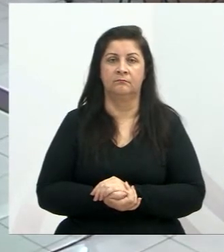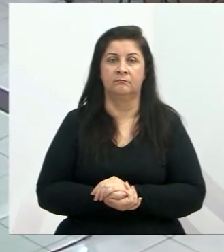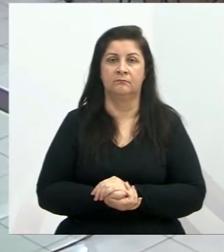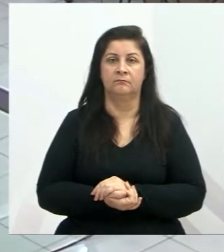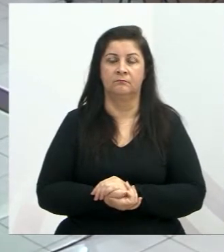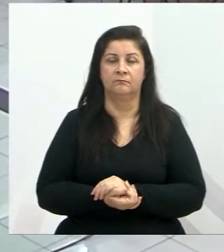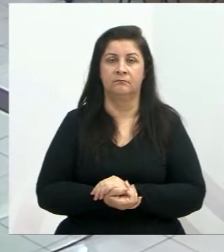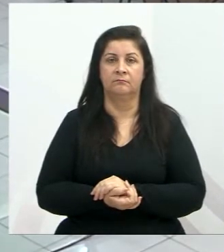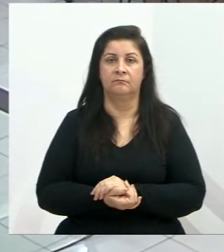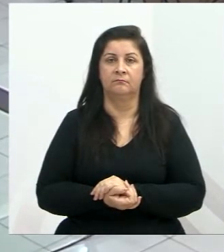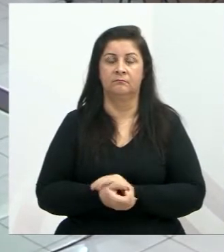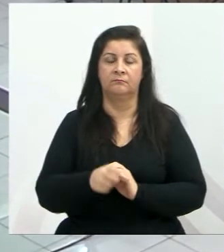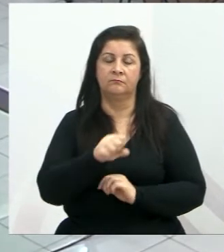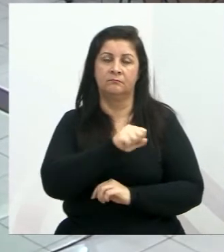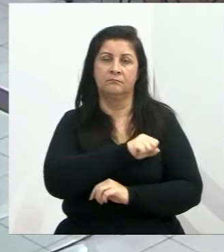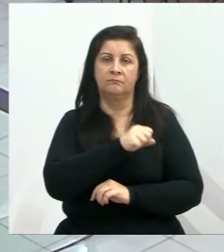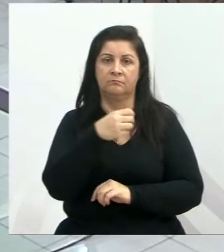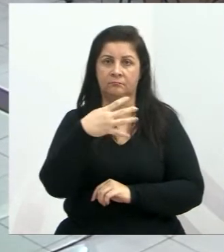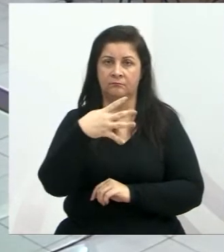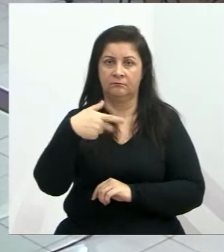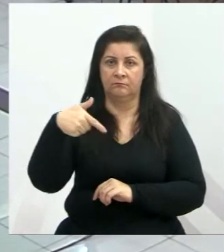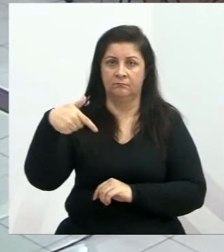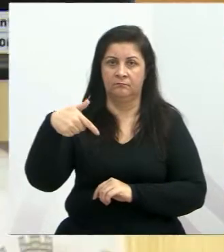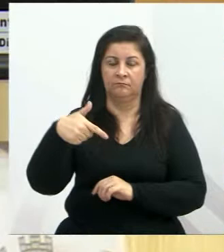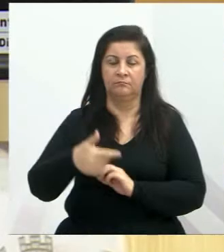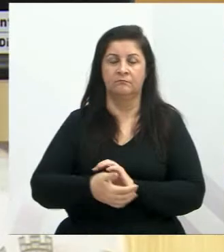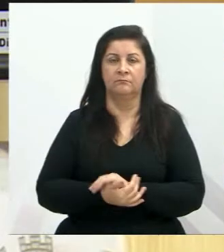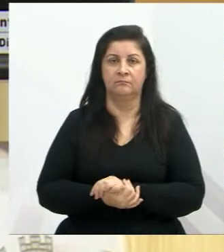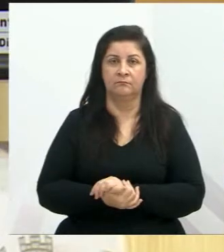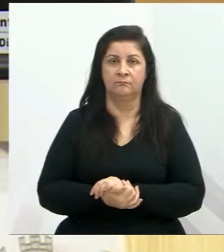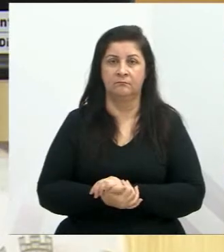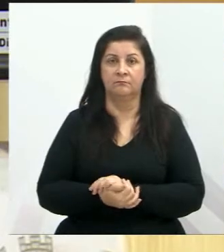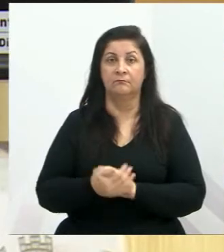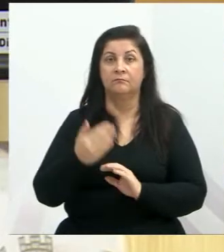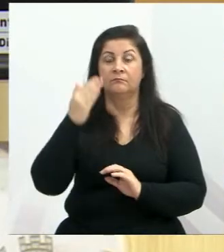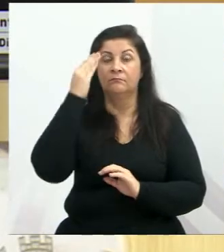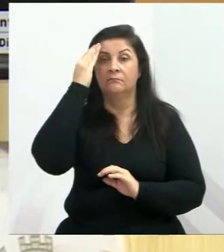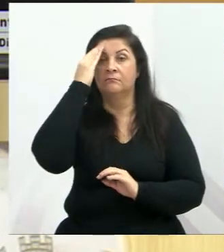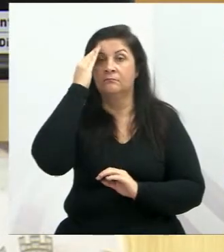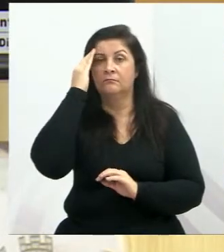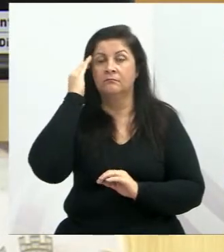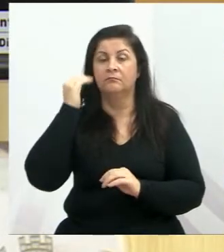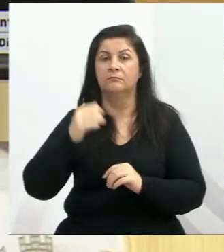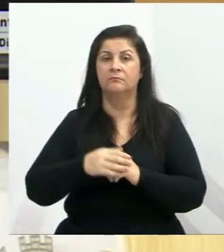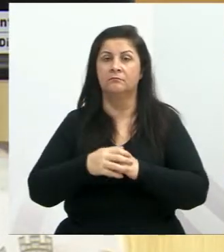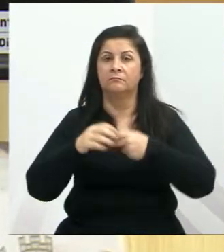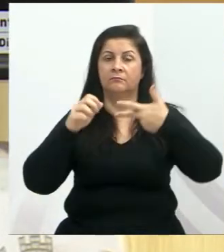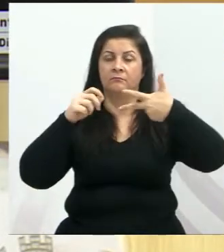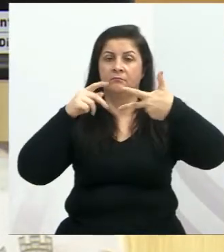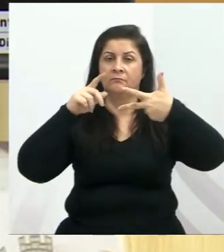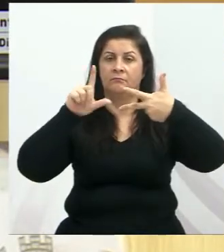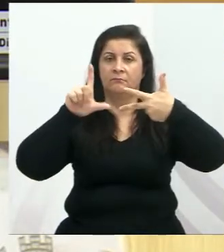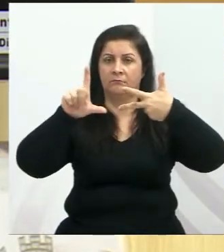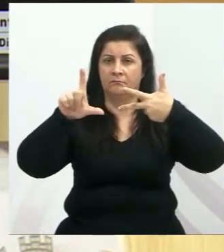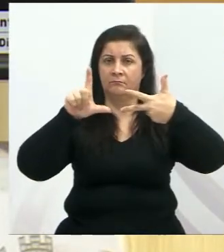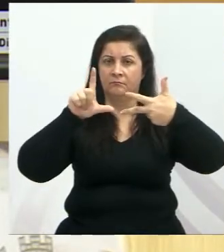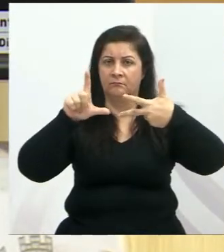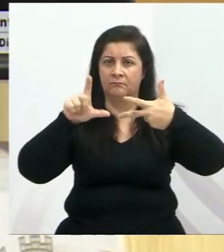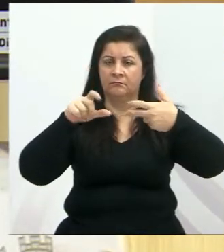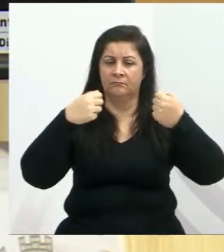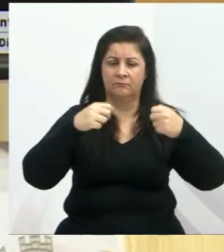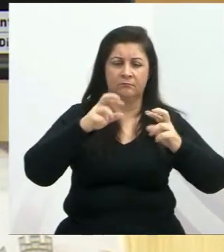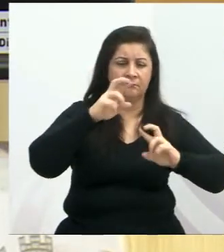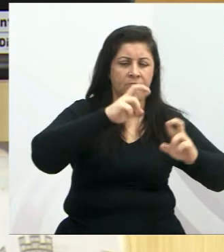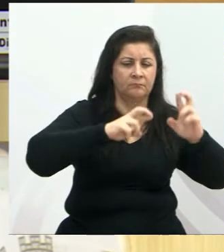Próximo pedido, número 47. Considerando a prerrogativa do Poder Legislativo fiscalizar atos, ações,